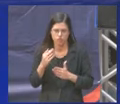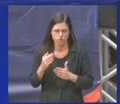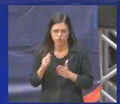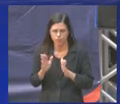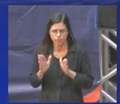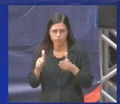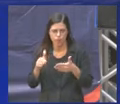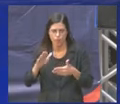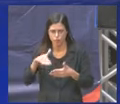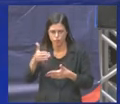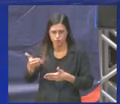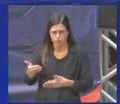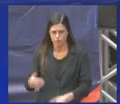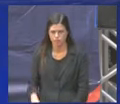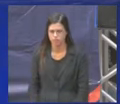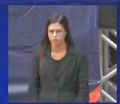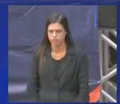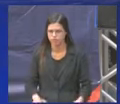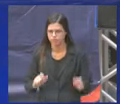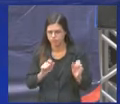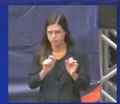ir avançando.